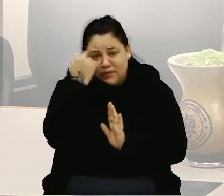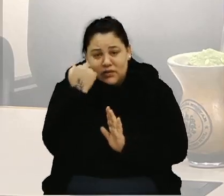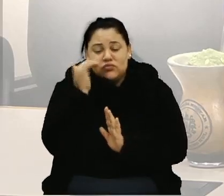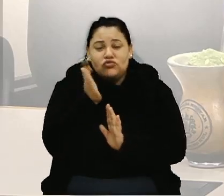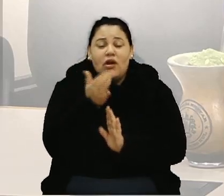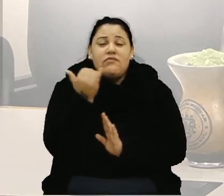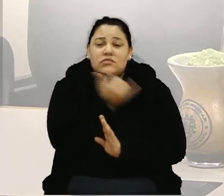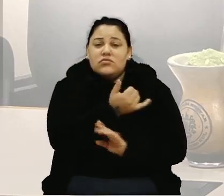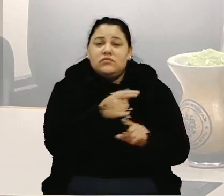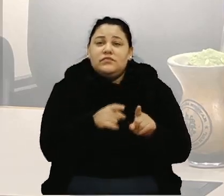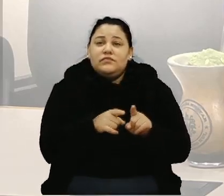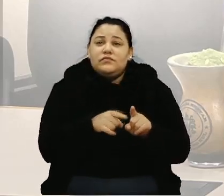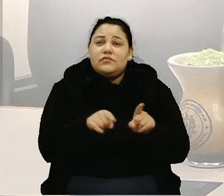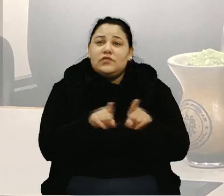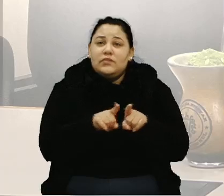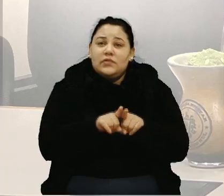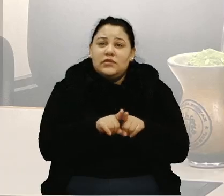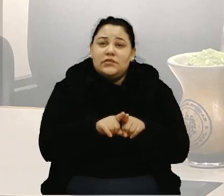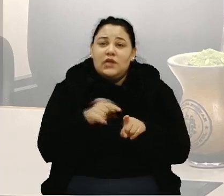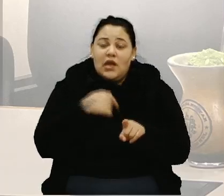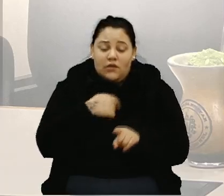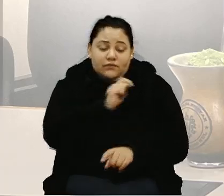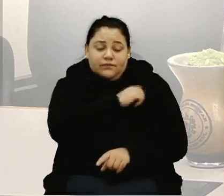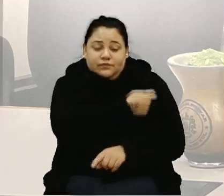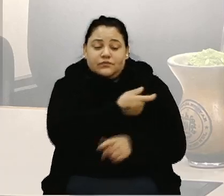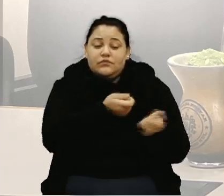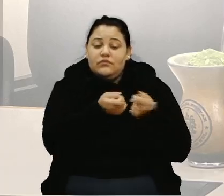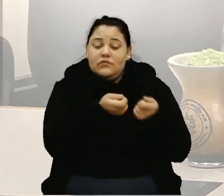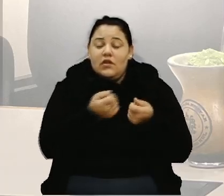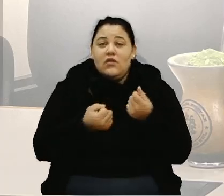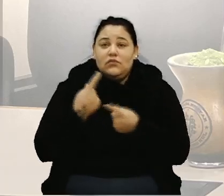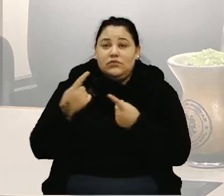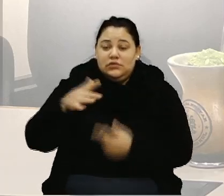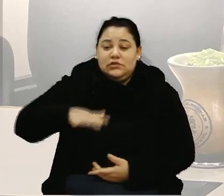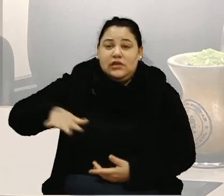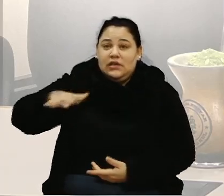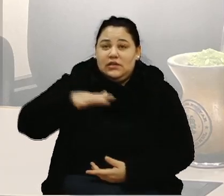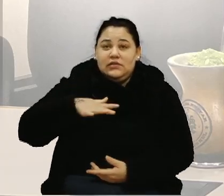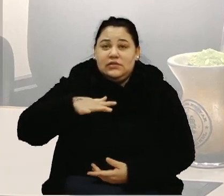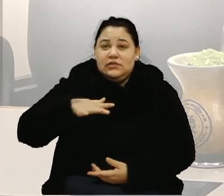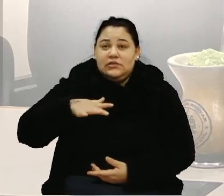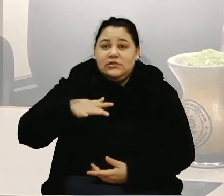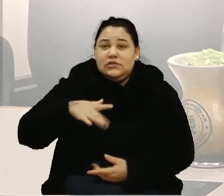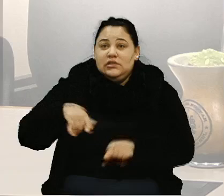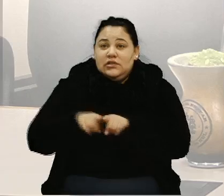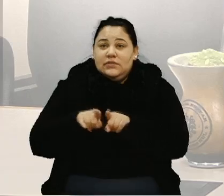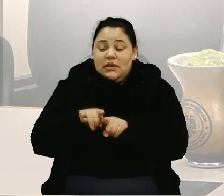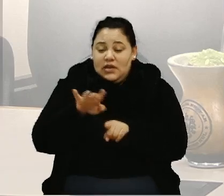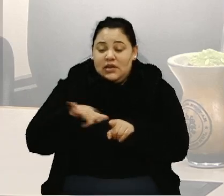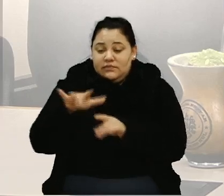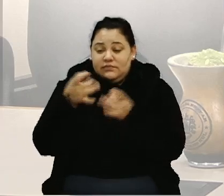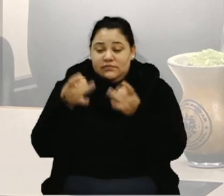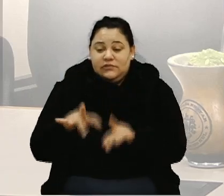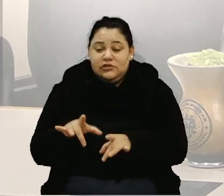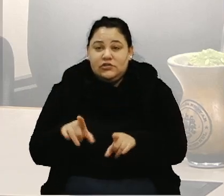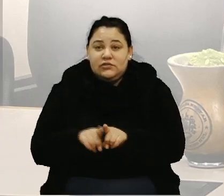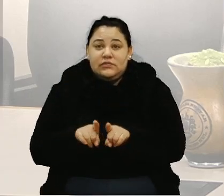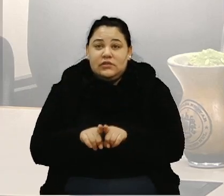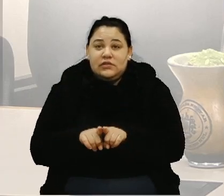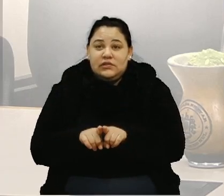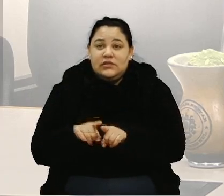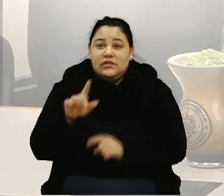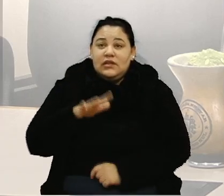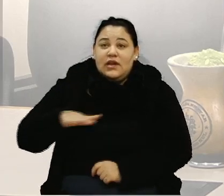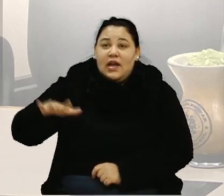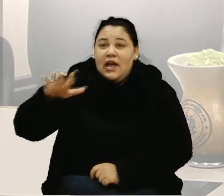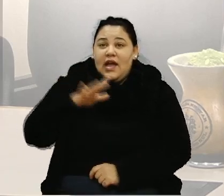Enquanto oficial da Brigada Militar, eu fiscalizava algumas áreas ali, e ali, além de área de descarte de lixo, é área de descarte